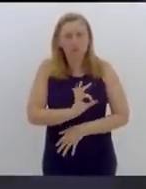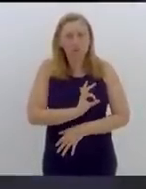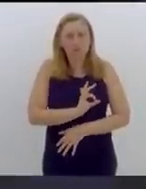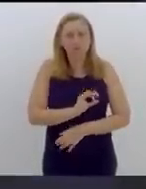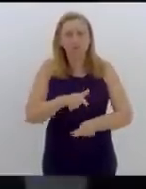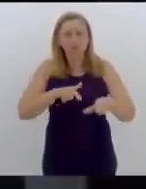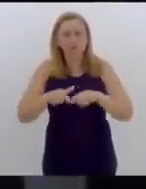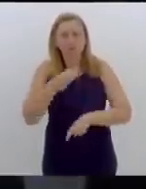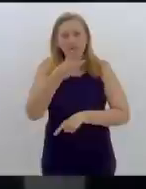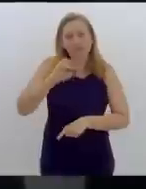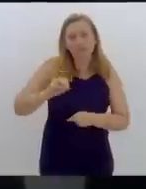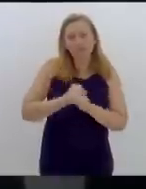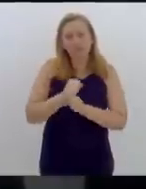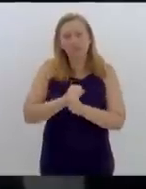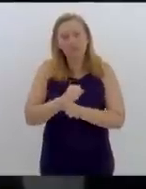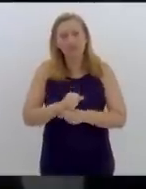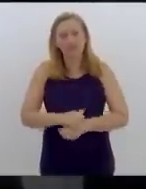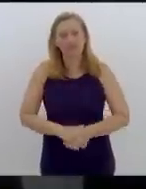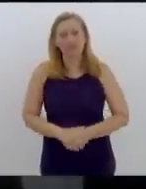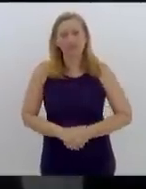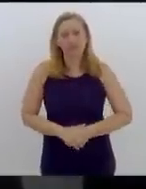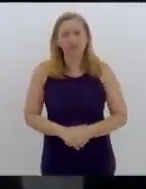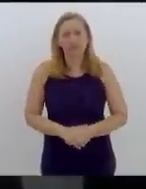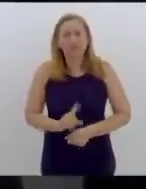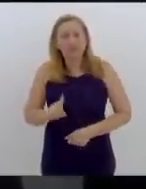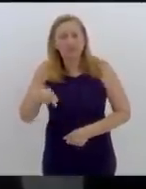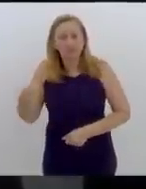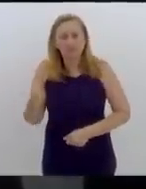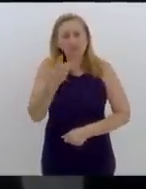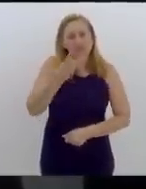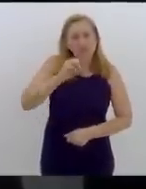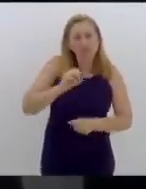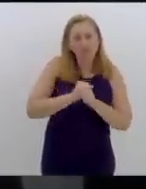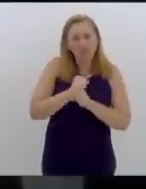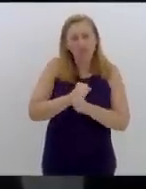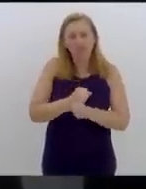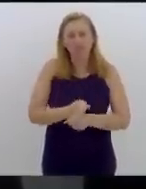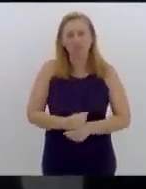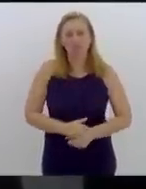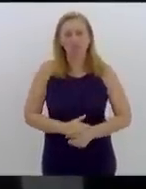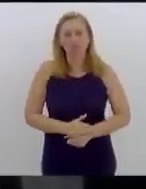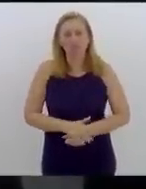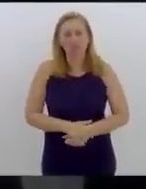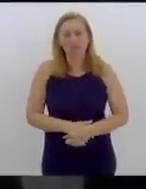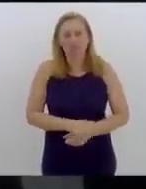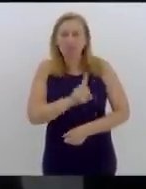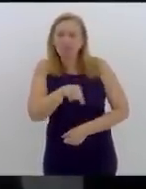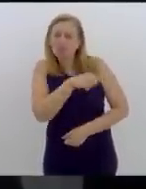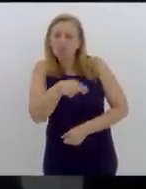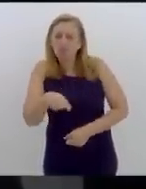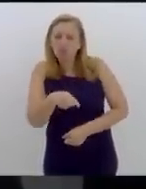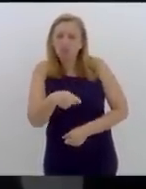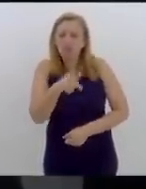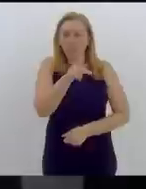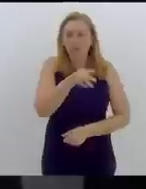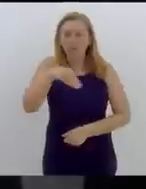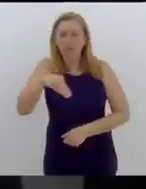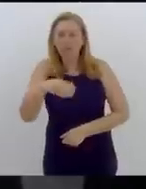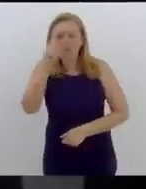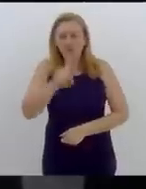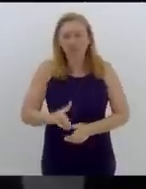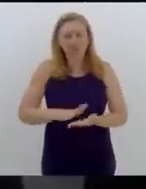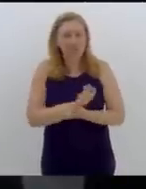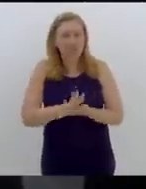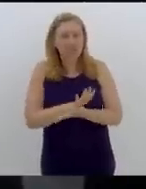30 anos exemplar comportamento depois de 30 anos depois de 37 anos da PM sem direito